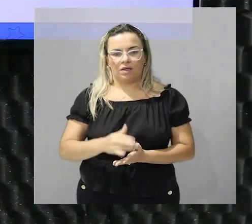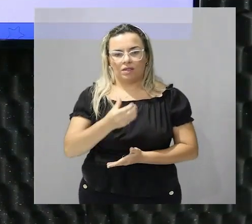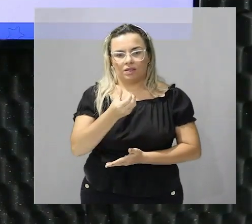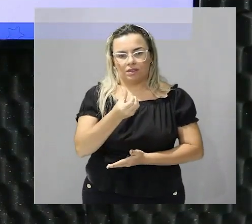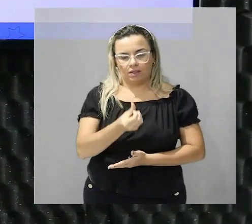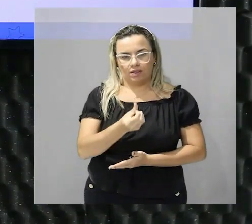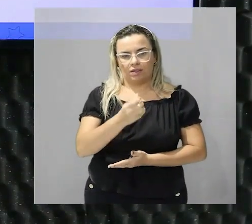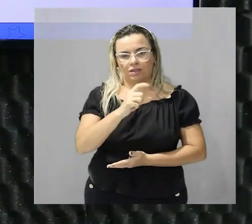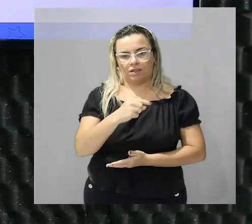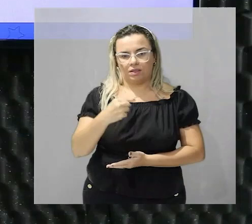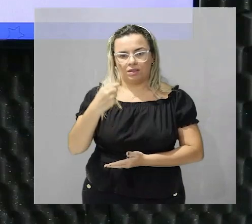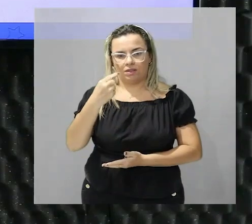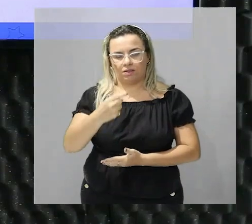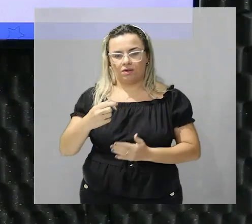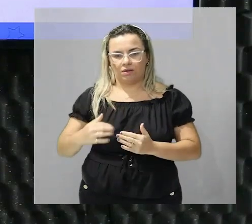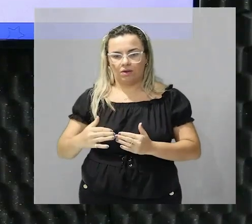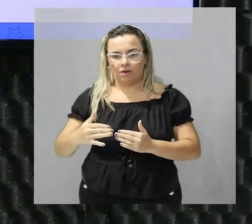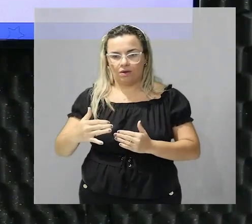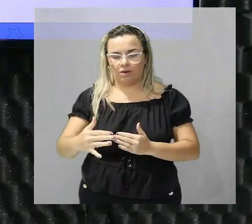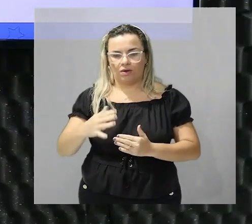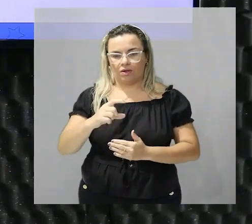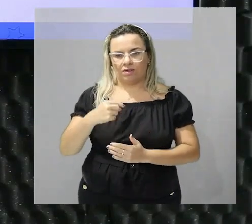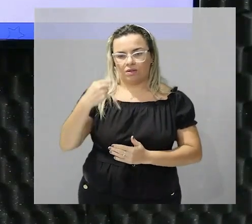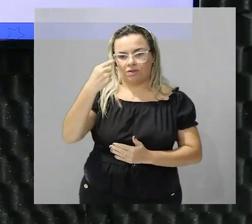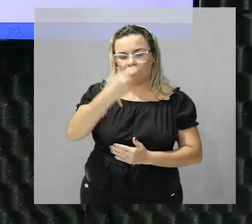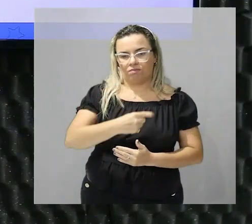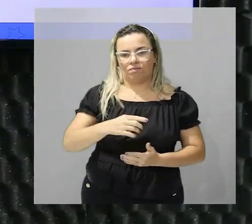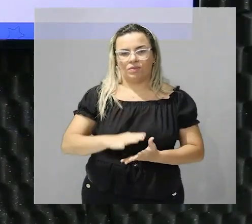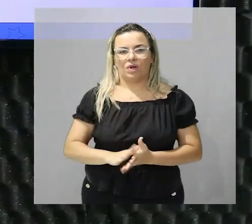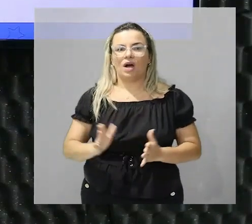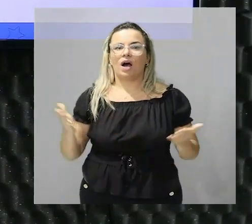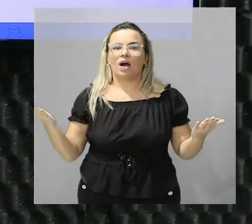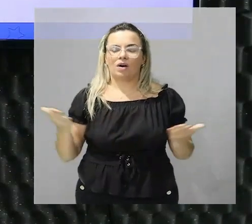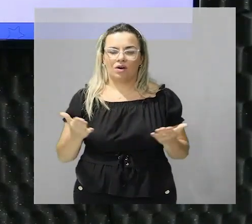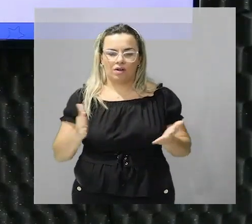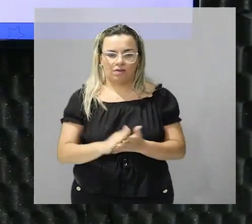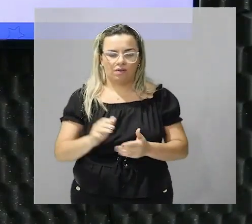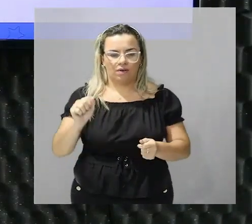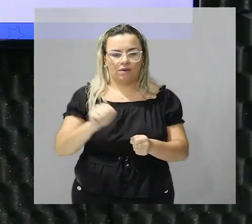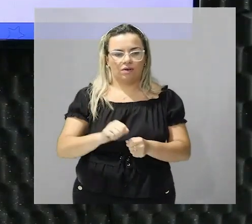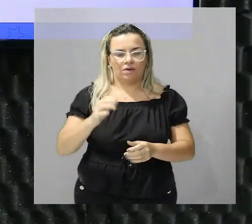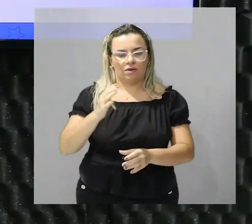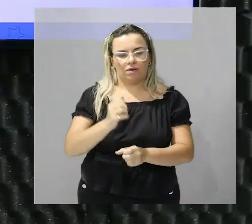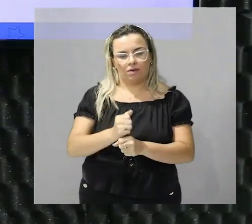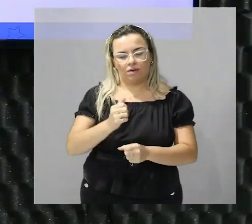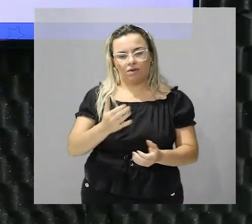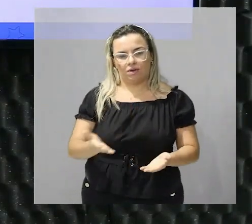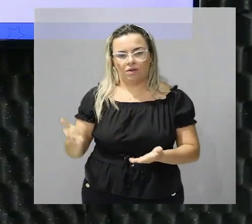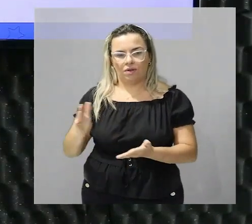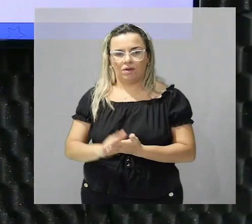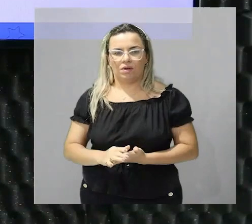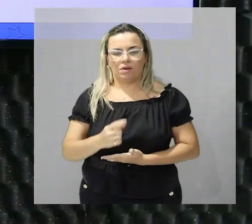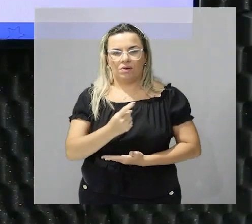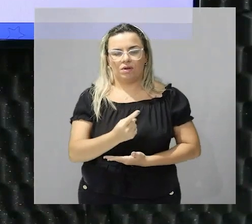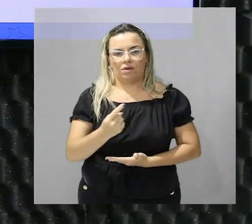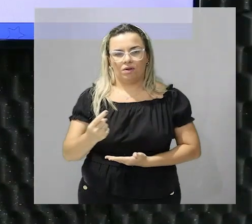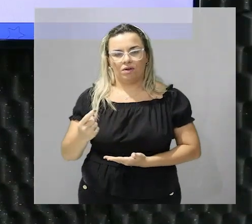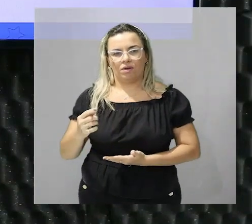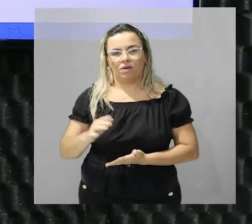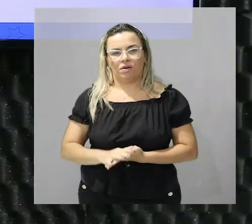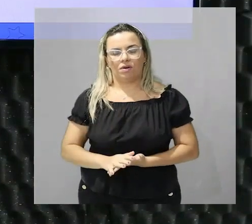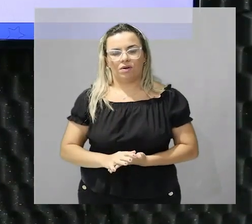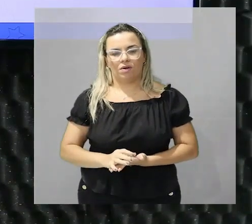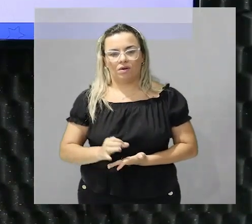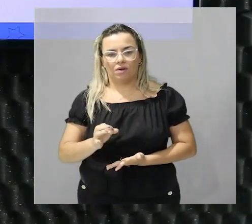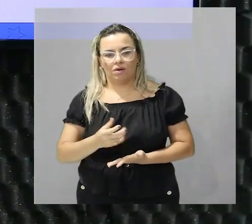horas de permanência. Agora sim, nós vamos fazer o cálculo, tá? De acordo com cada taxa que o